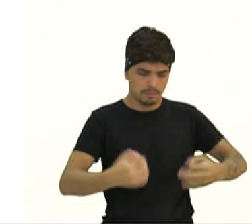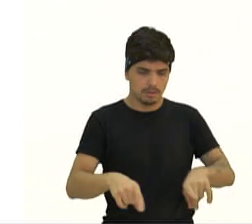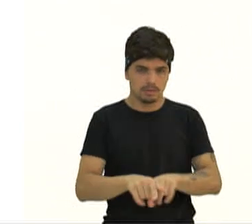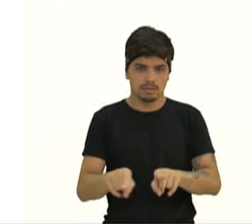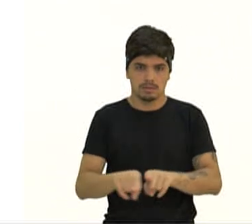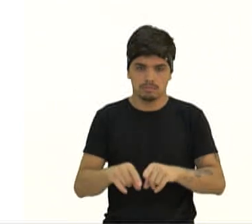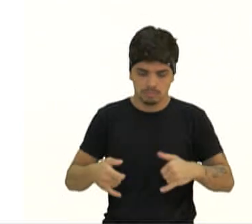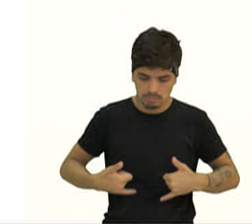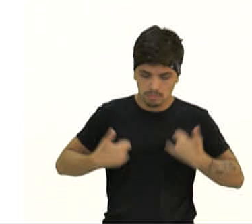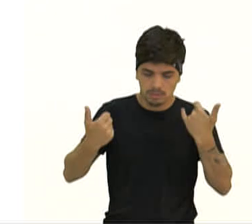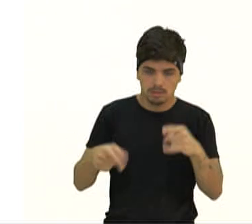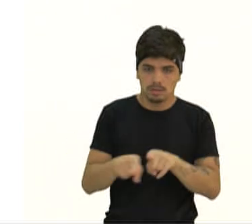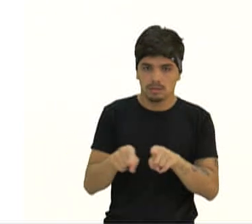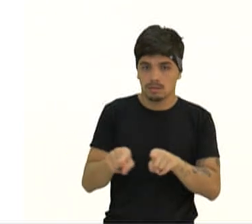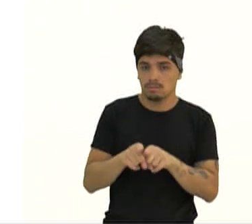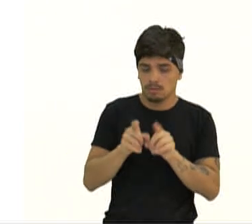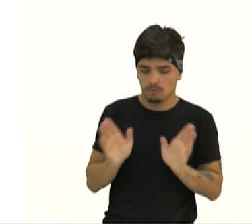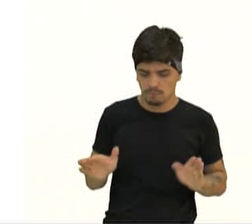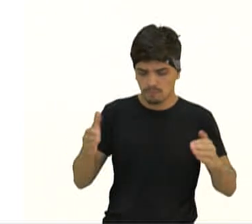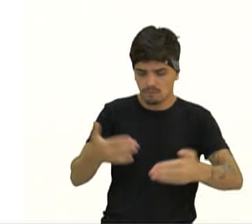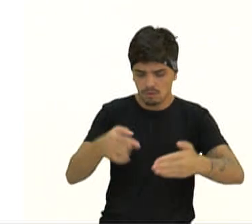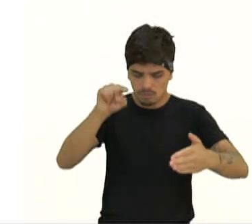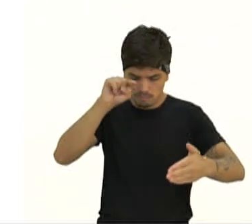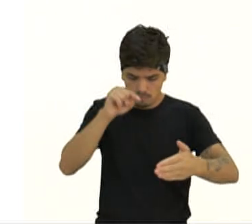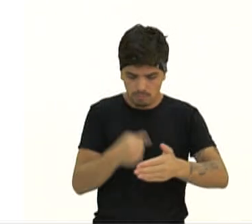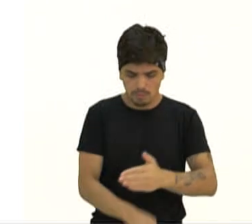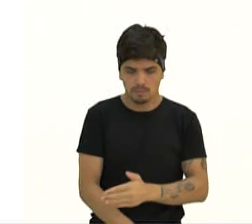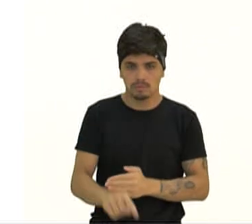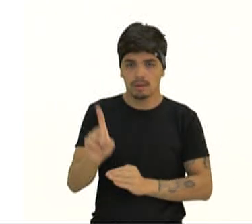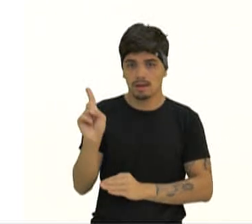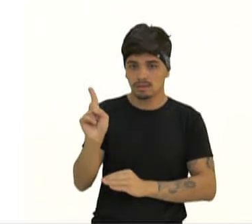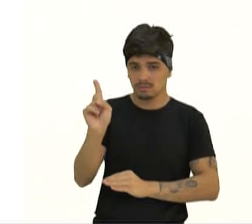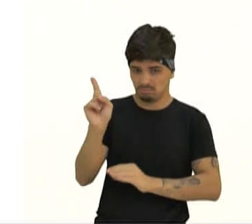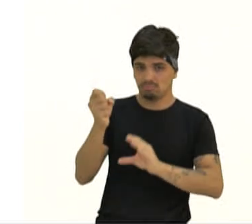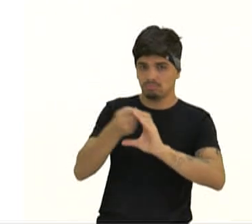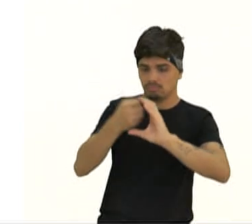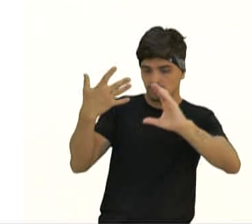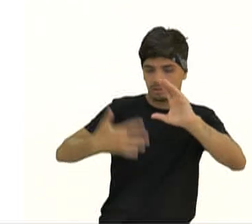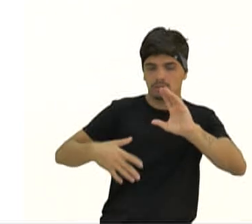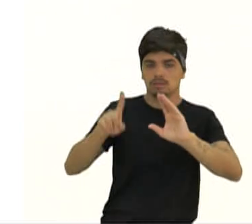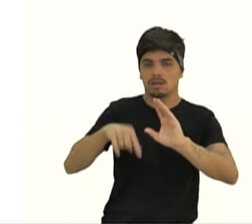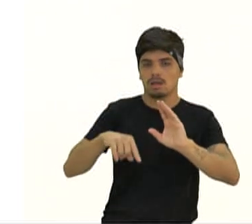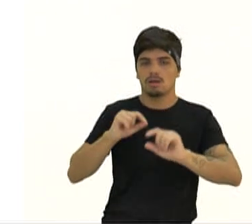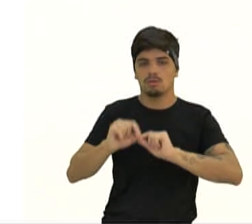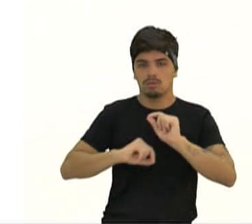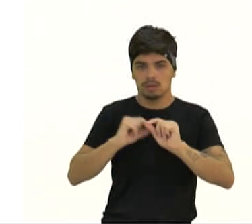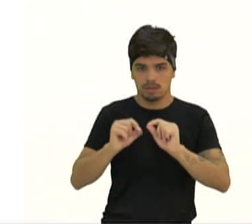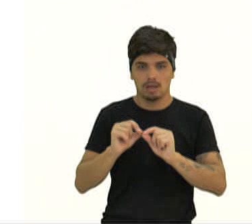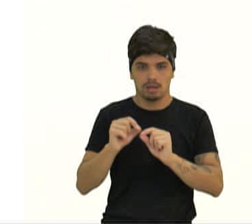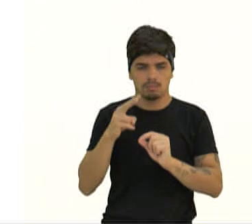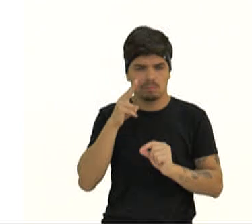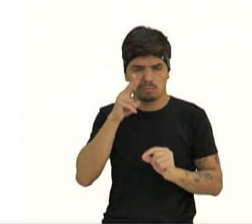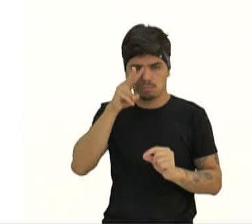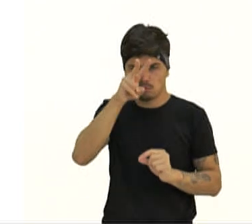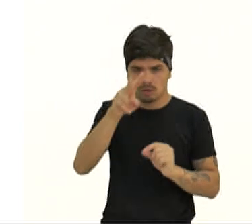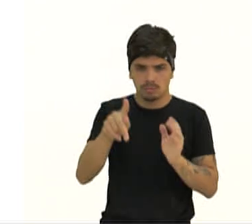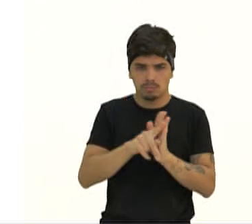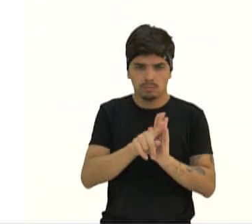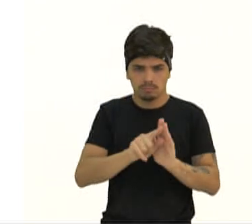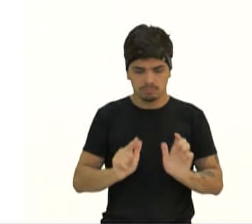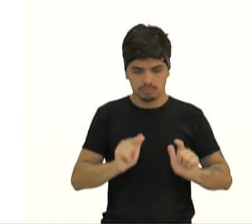o Rigor o pedantismo e o hiperfoco essas características podem ser consideradas grandes potencialidades